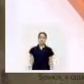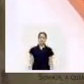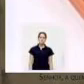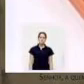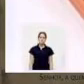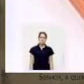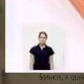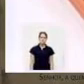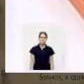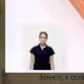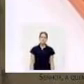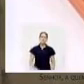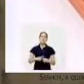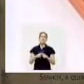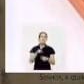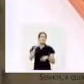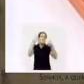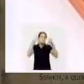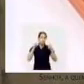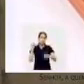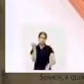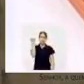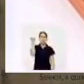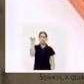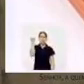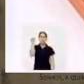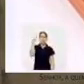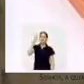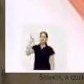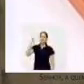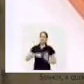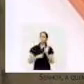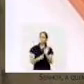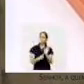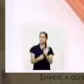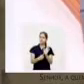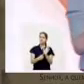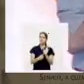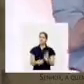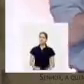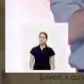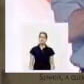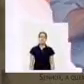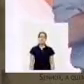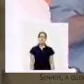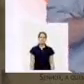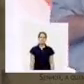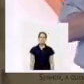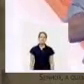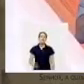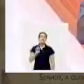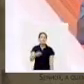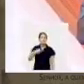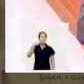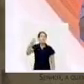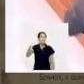para ressaltar ainda mais isso que o próprio Deus ressalta e que eu tento trabalhar aí através da preposição então. Depois que Deus fez tudo, ele